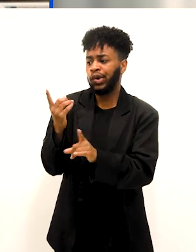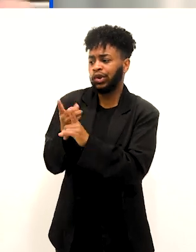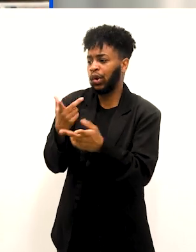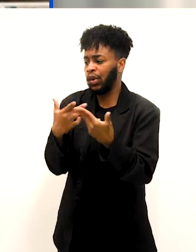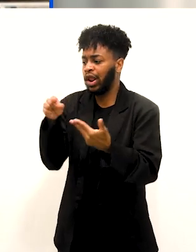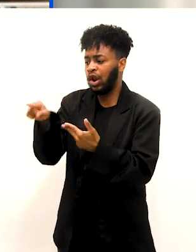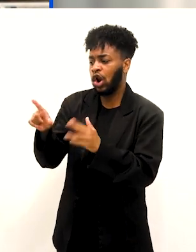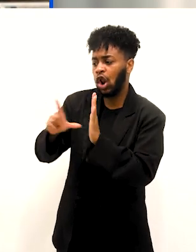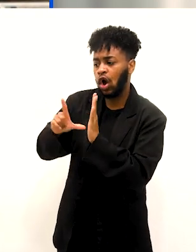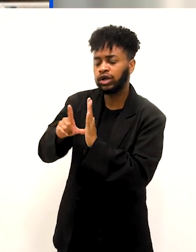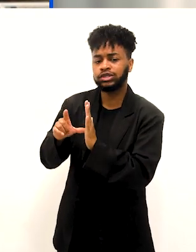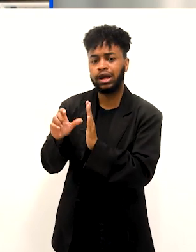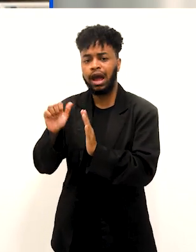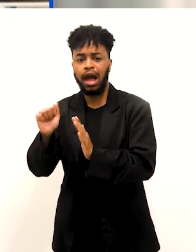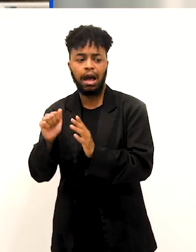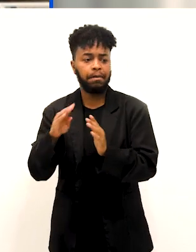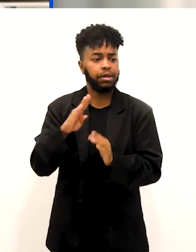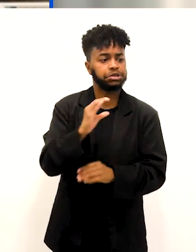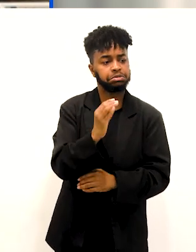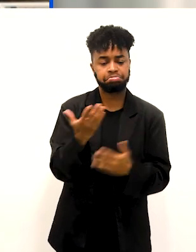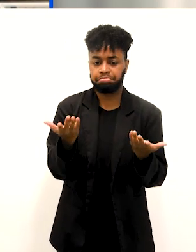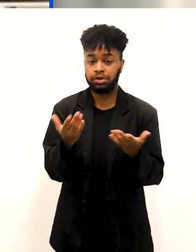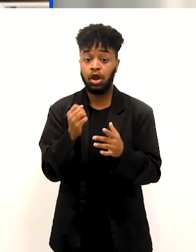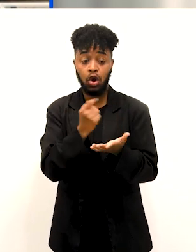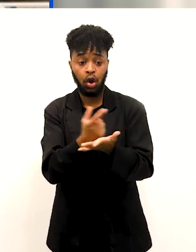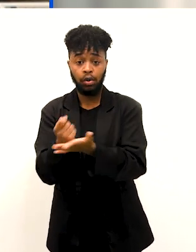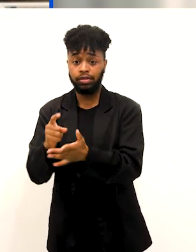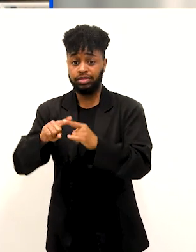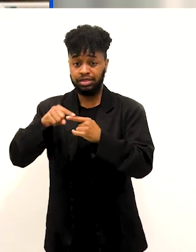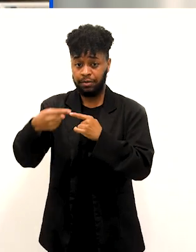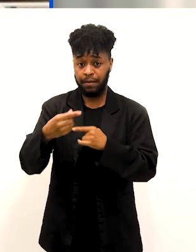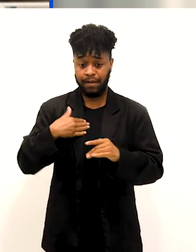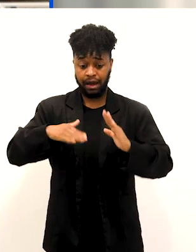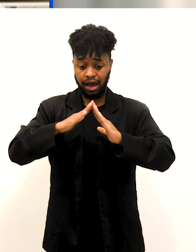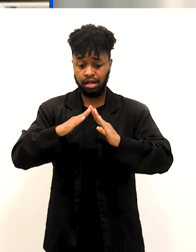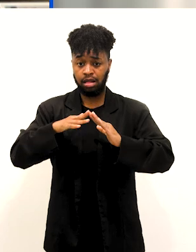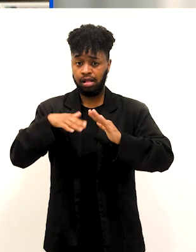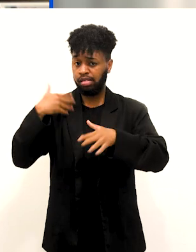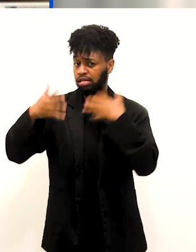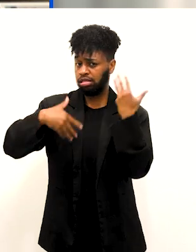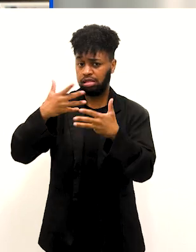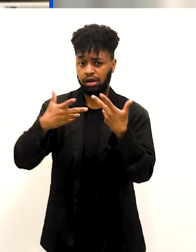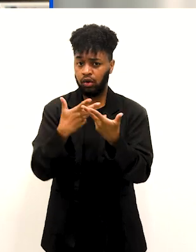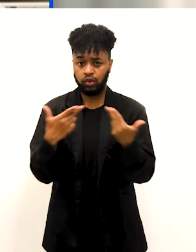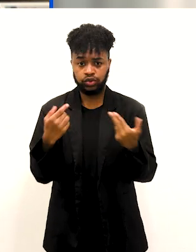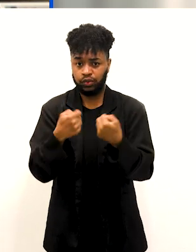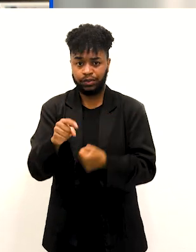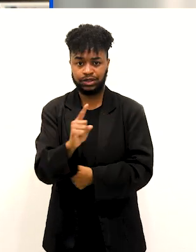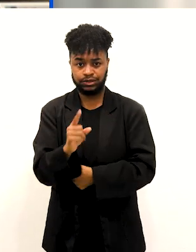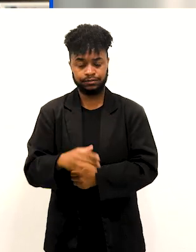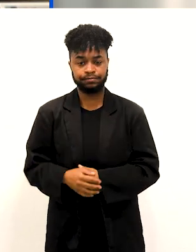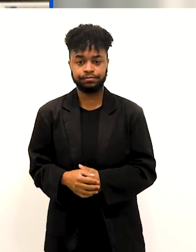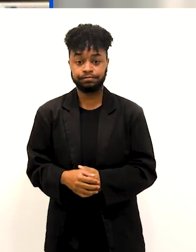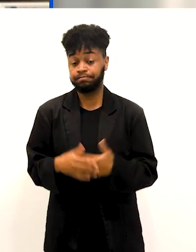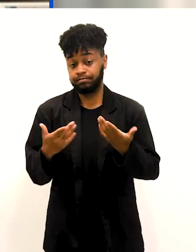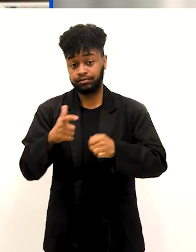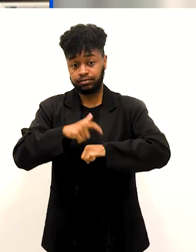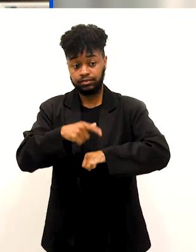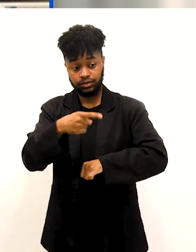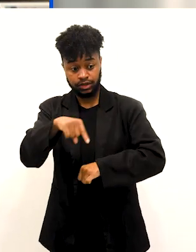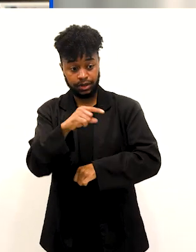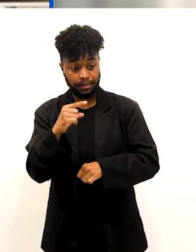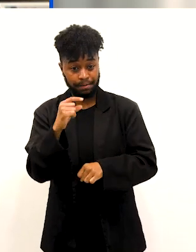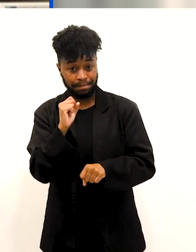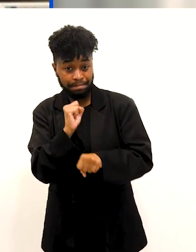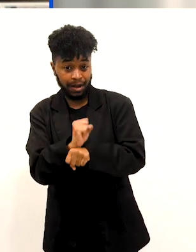loja A, na loja B, na loja C, e você vai e compra. De repente, você olha para sua casa, ela está entulhada de coisas desnecessárias. Então, a partir do momento que você